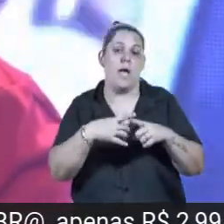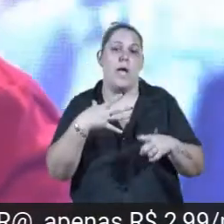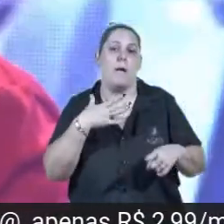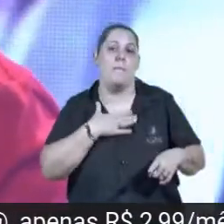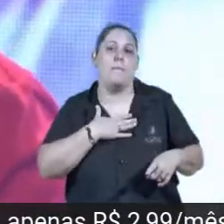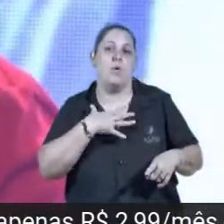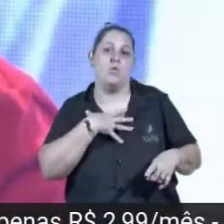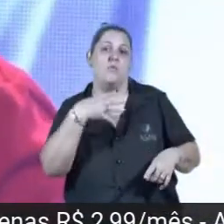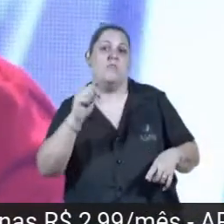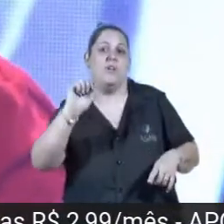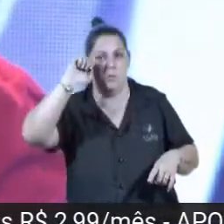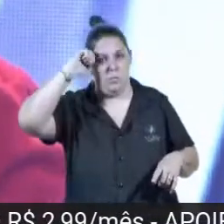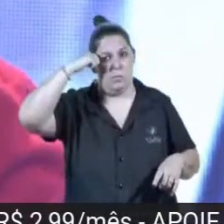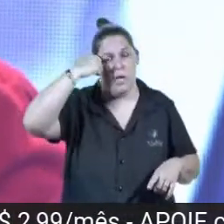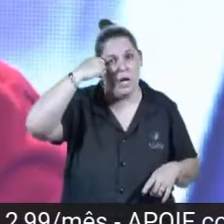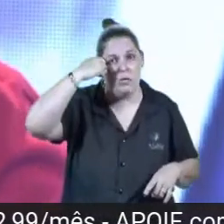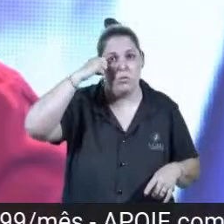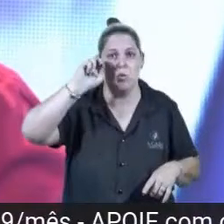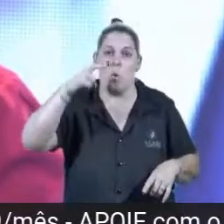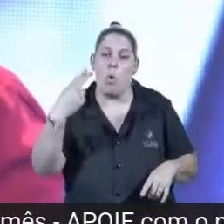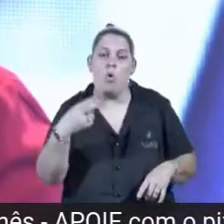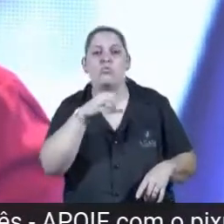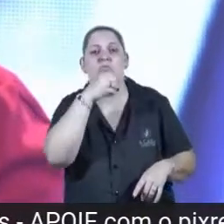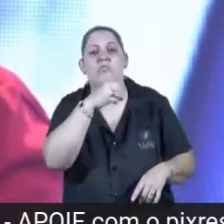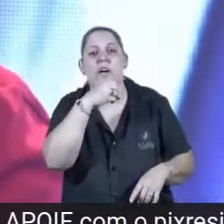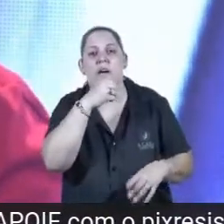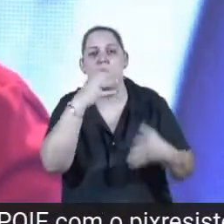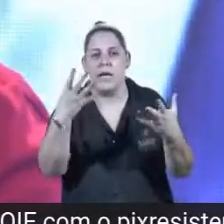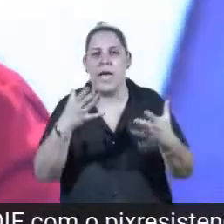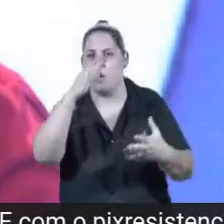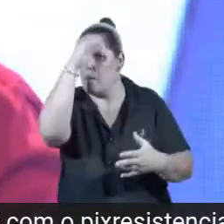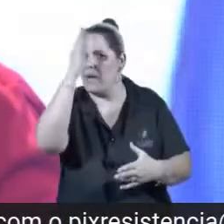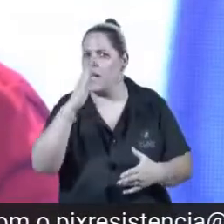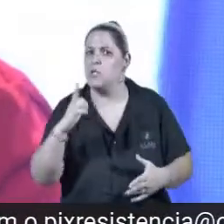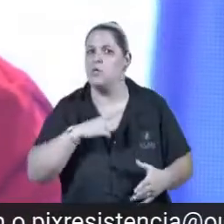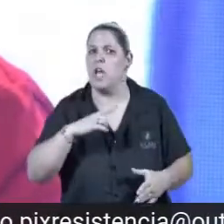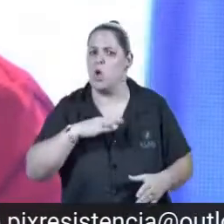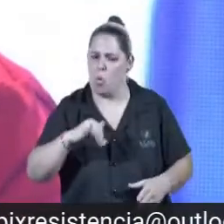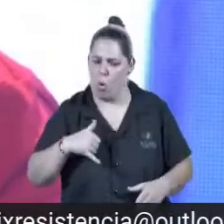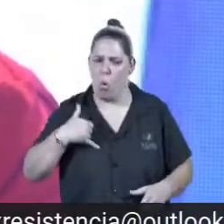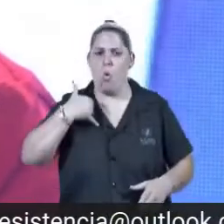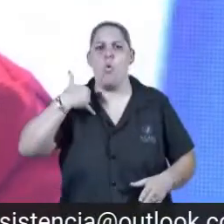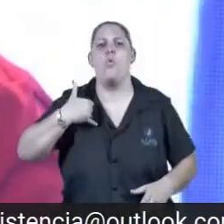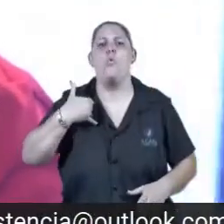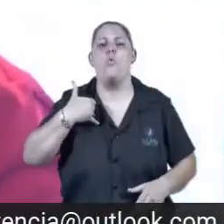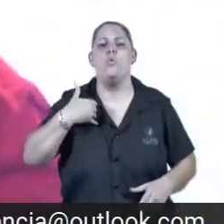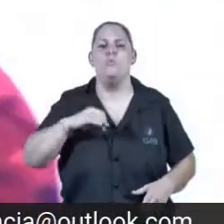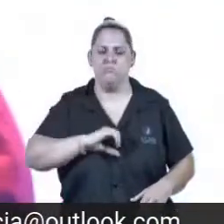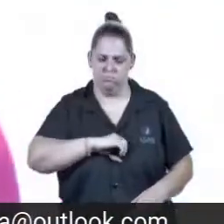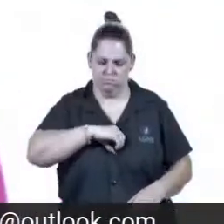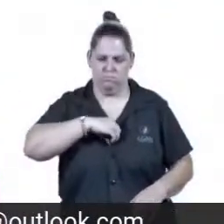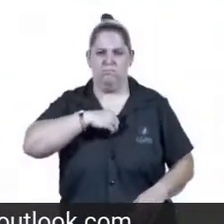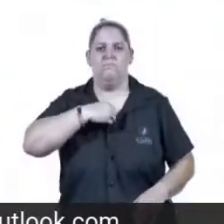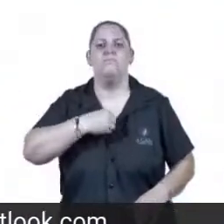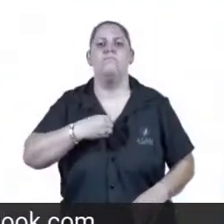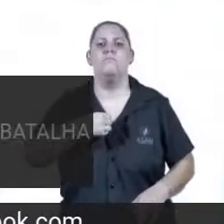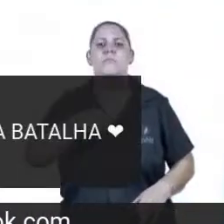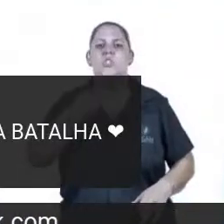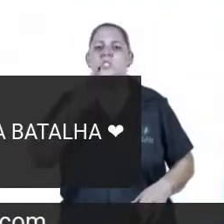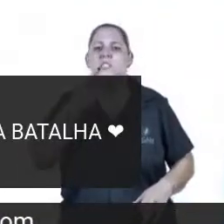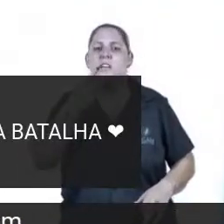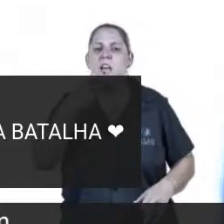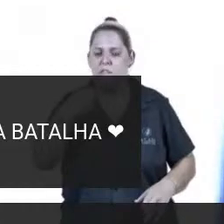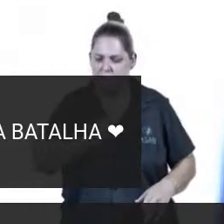da minha irmã ou de uma pessoa idosa. Eu quero um Brasil que um dia eu tenho orgulho de dizer, olha, vivemos na República Federativa do